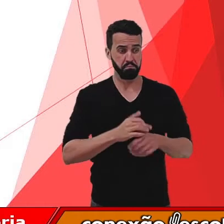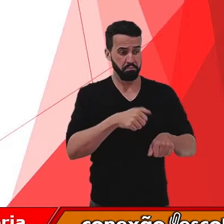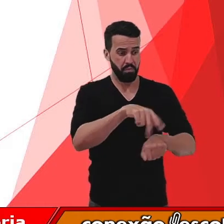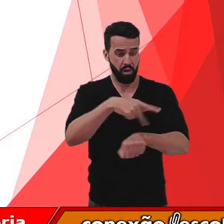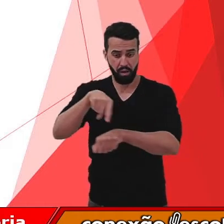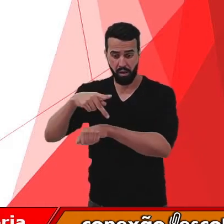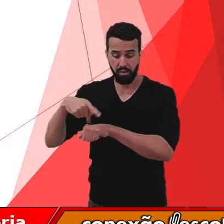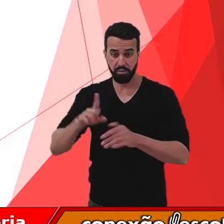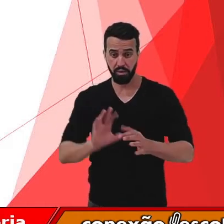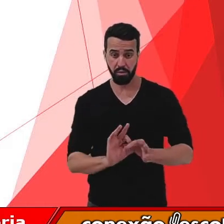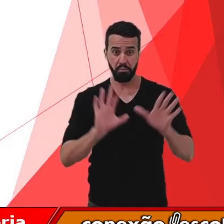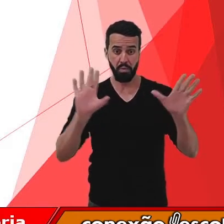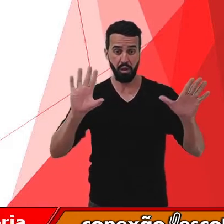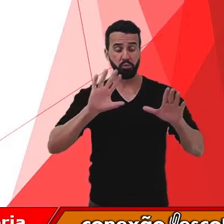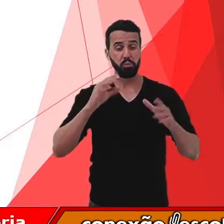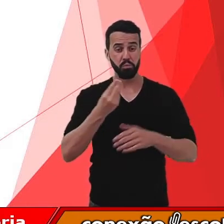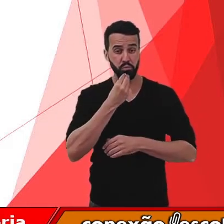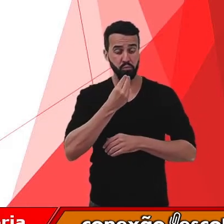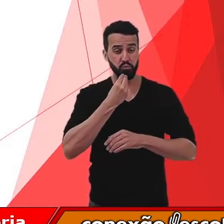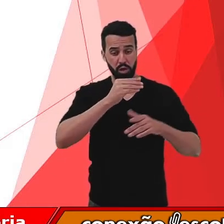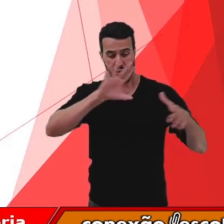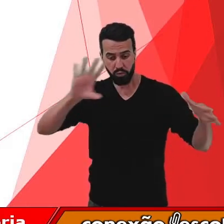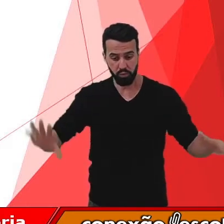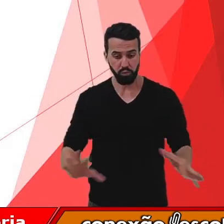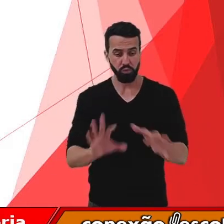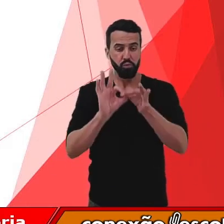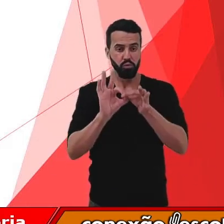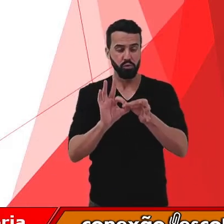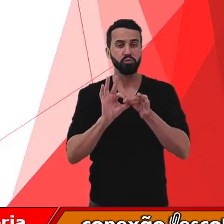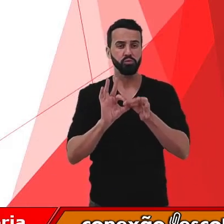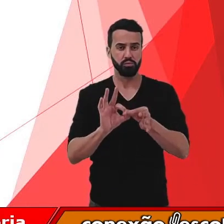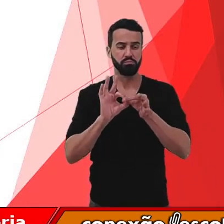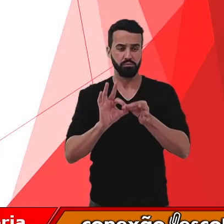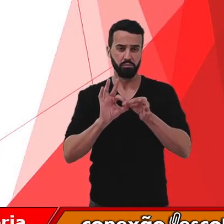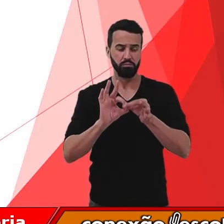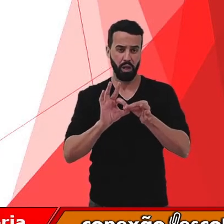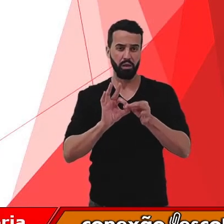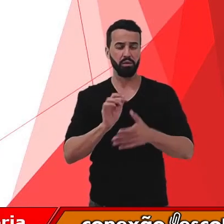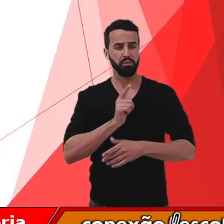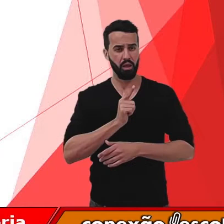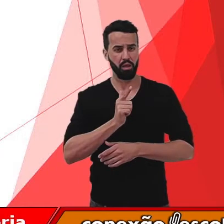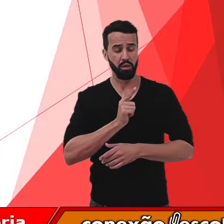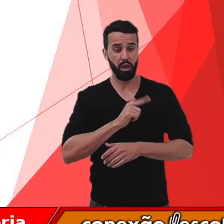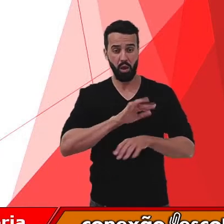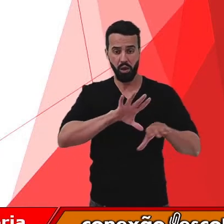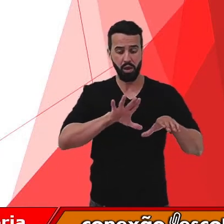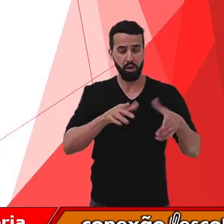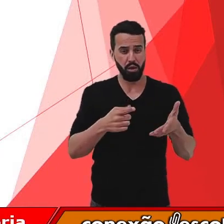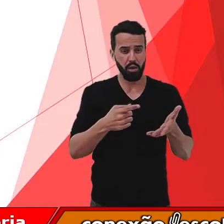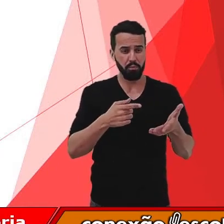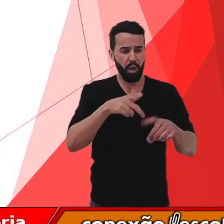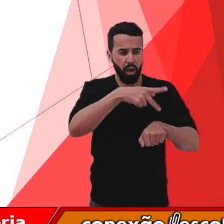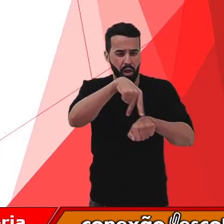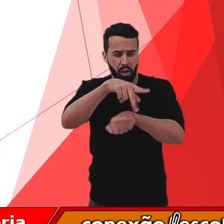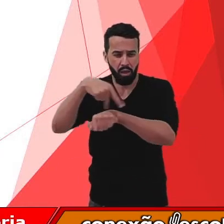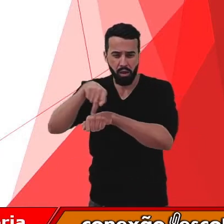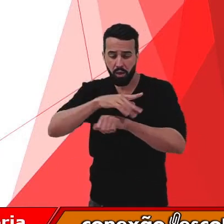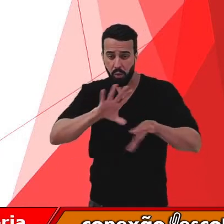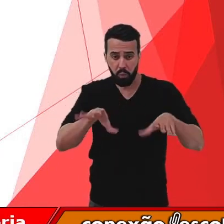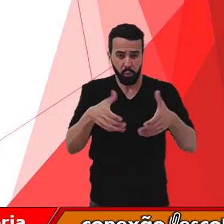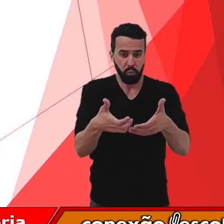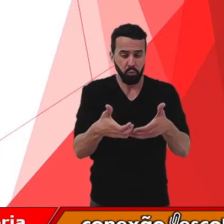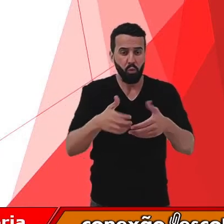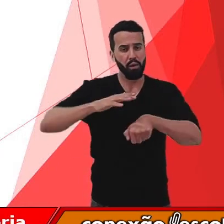e formassem um grande conglomerado, uma grande associação, uma federação de